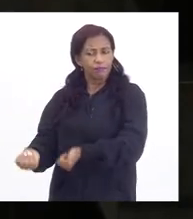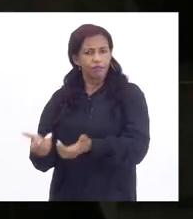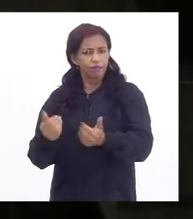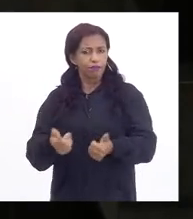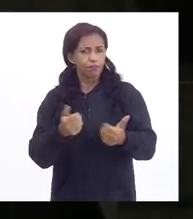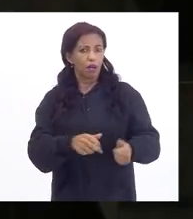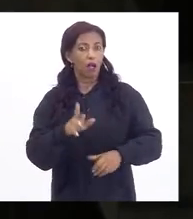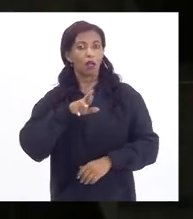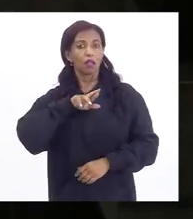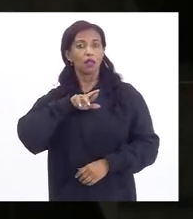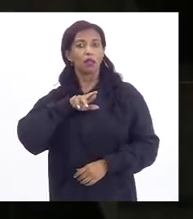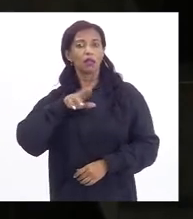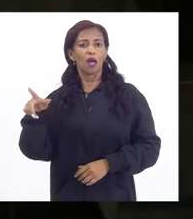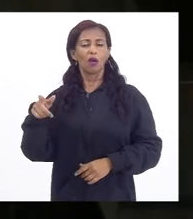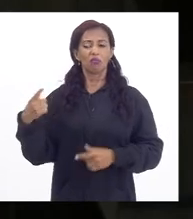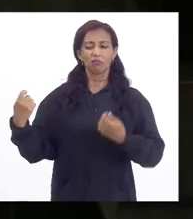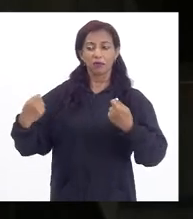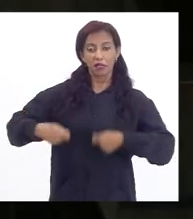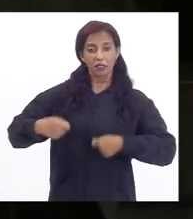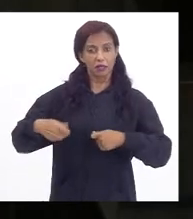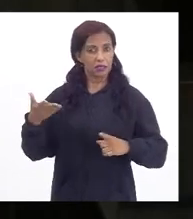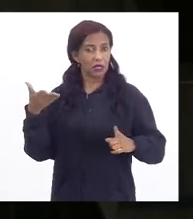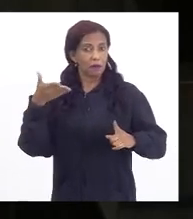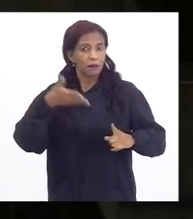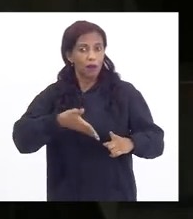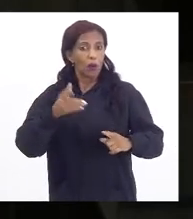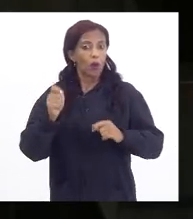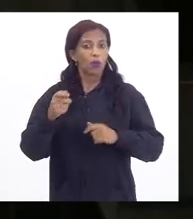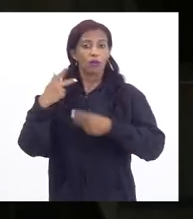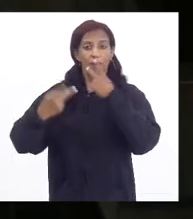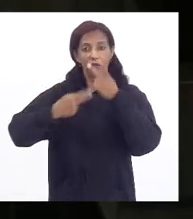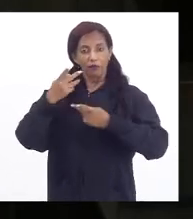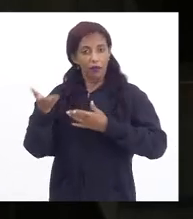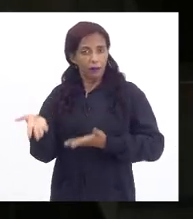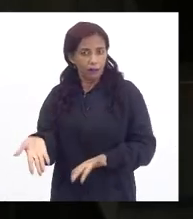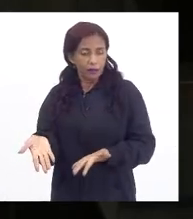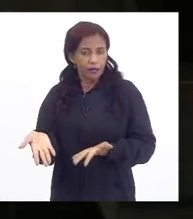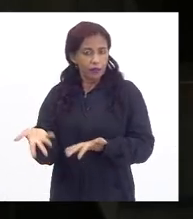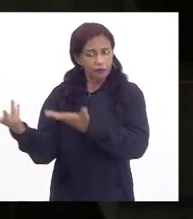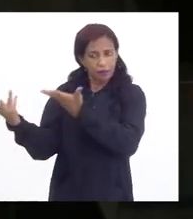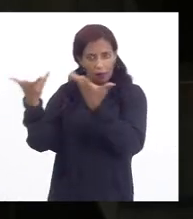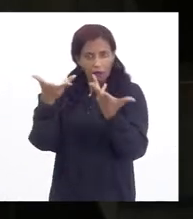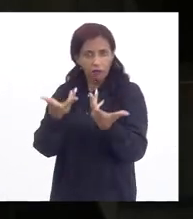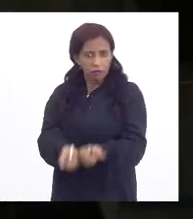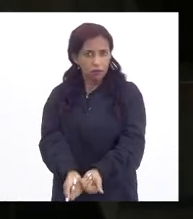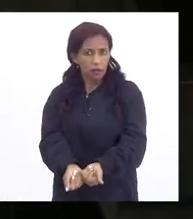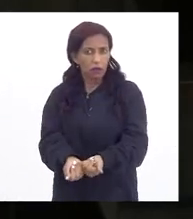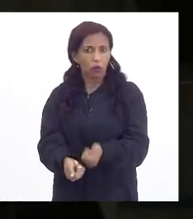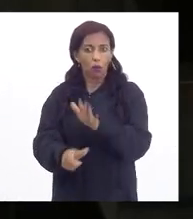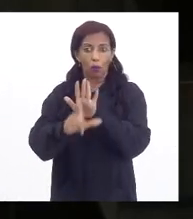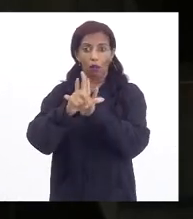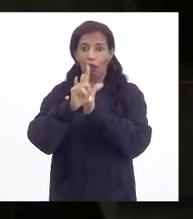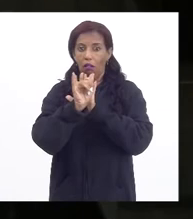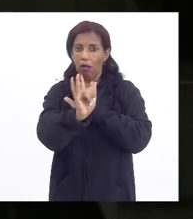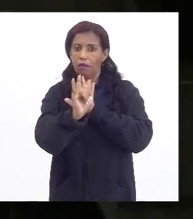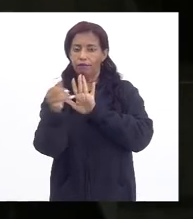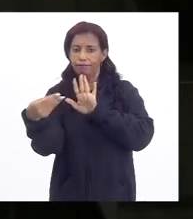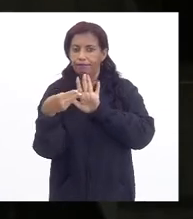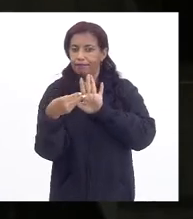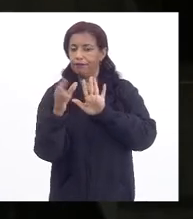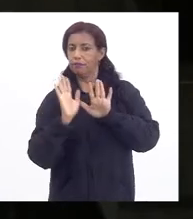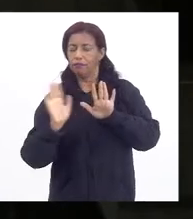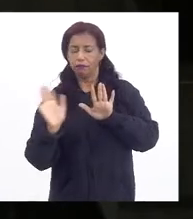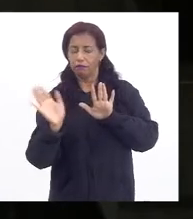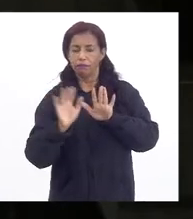não necessariamente, né, aquilo que falamos ali vai ser adotado como lei.